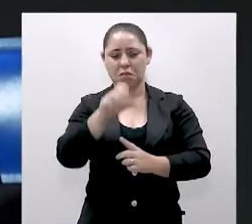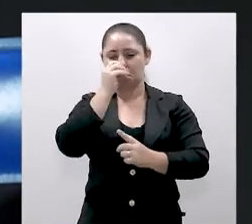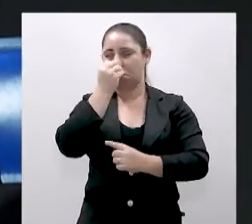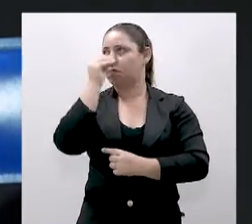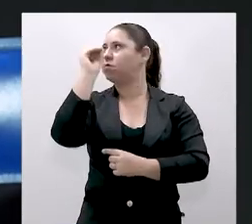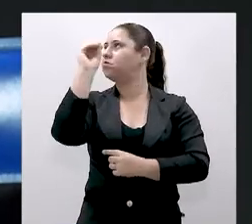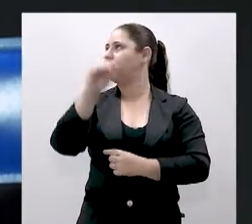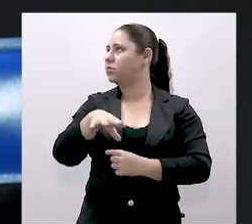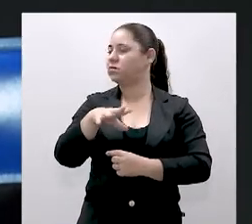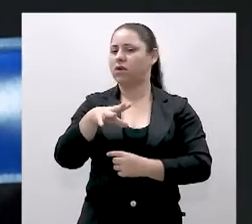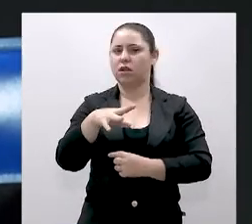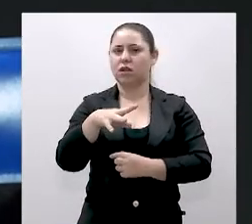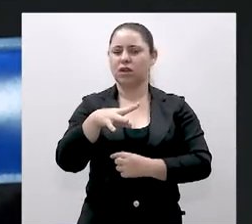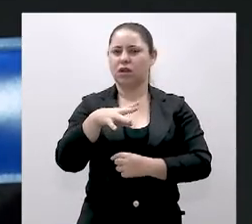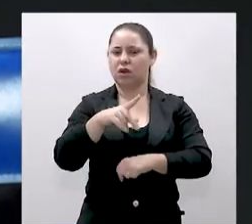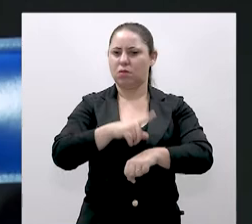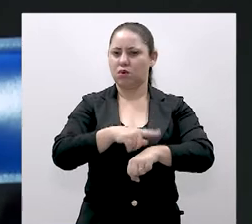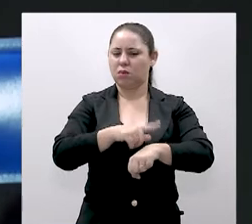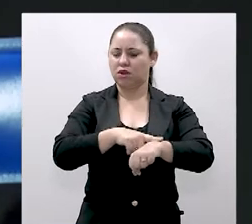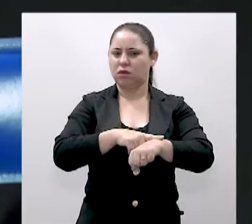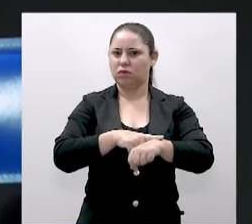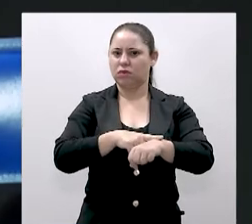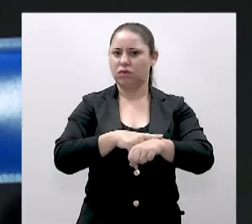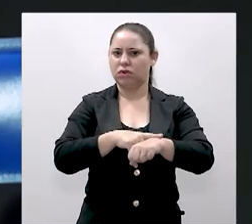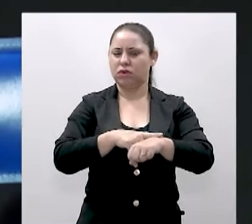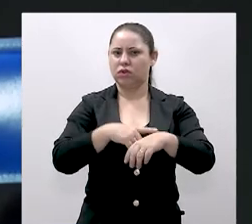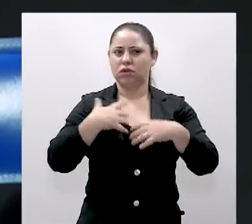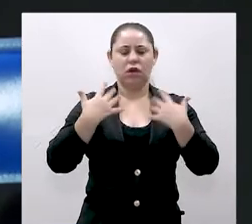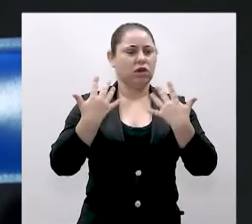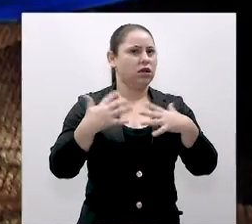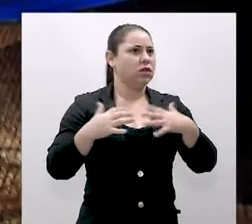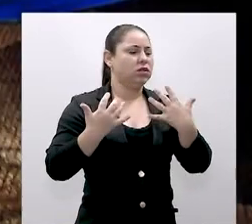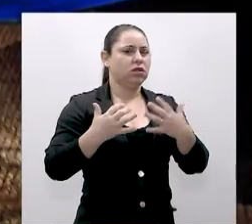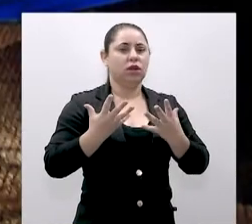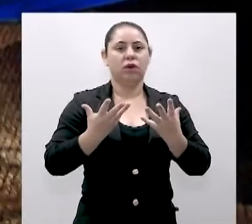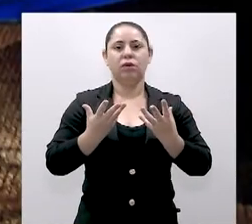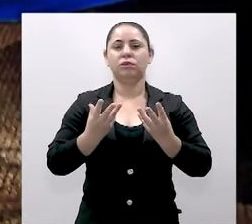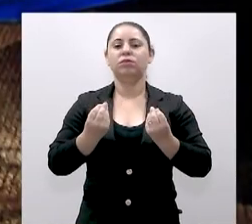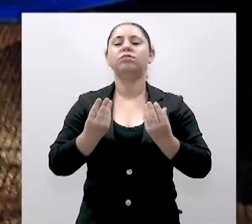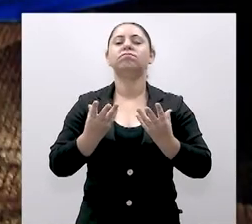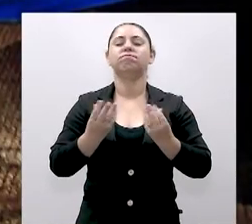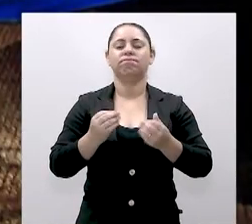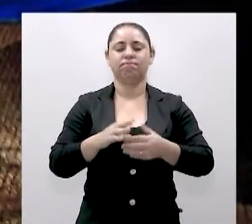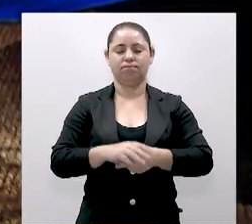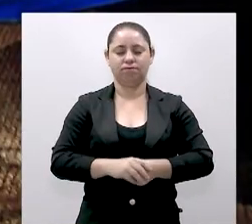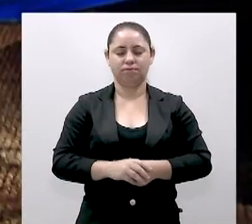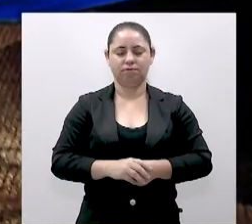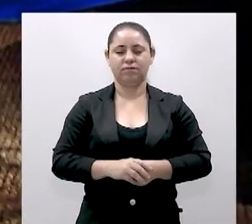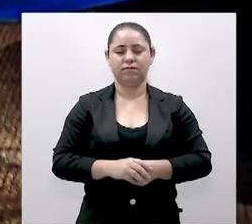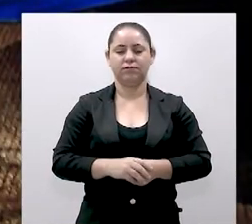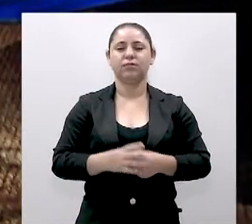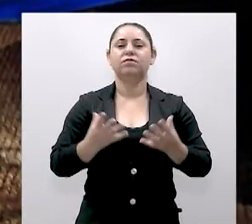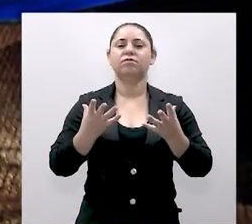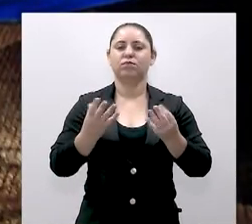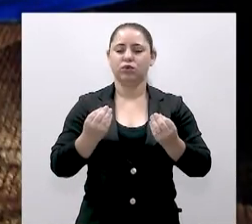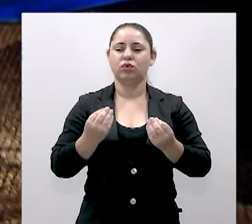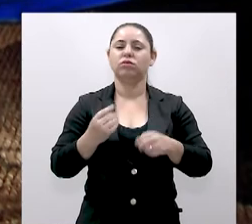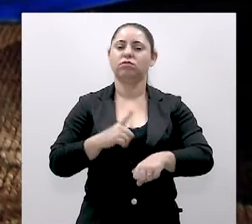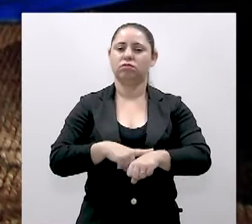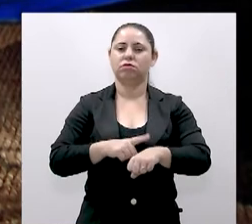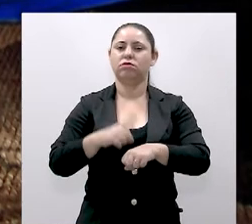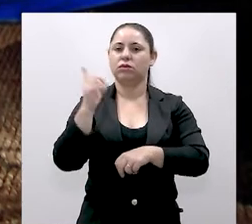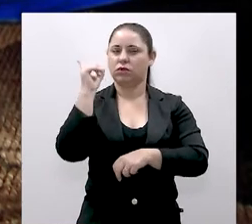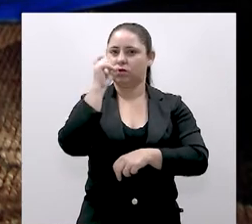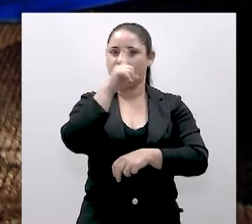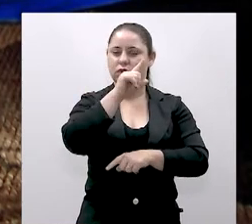lá chegou viver esses momentos de floreiras desistir amor vários Vários vários